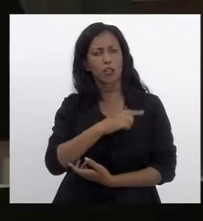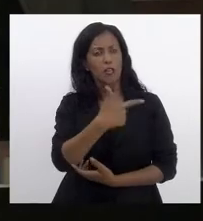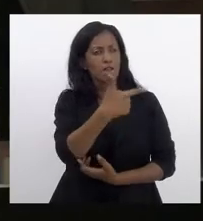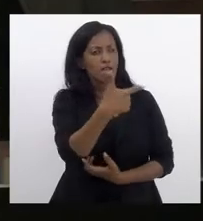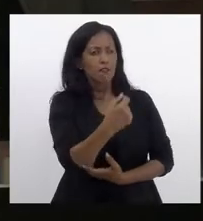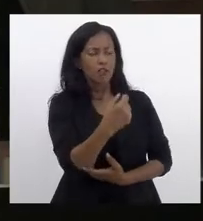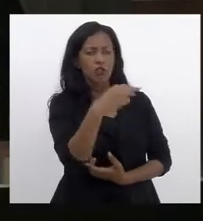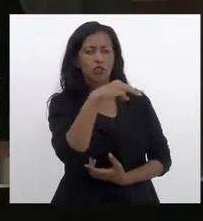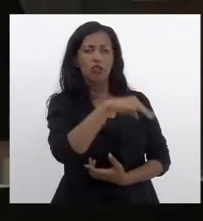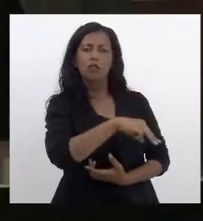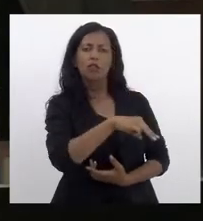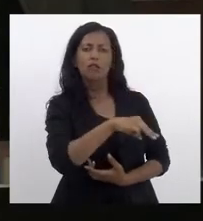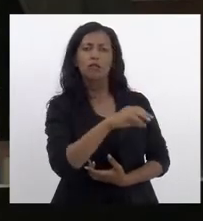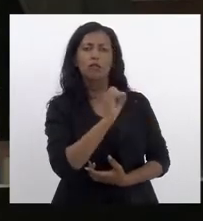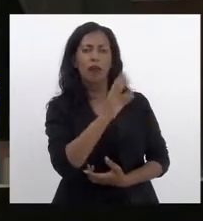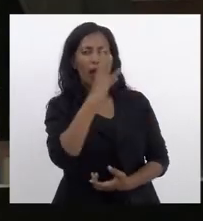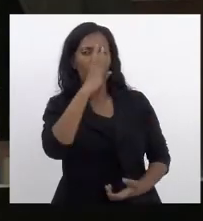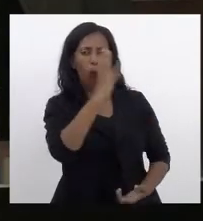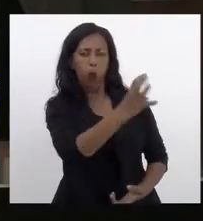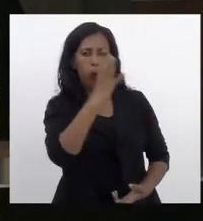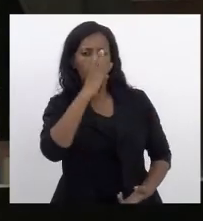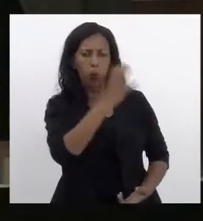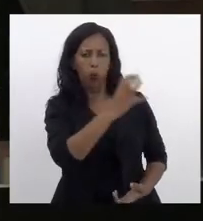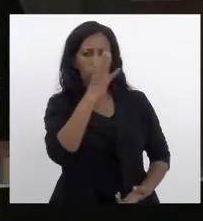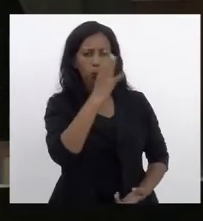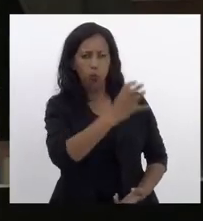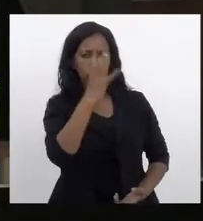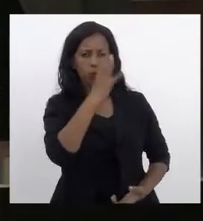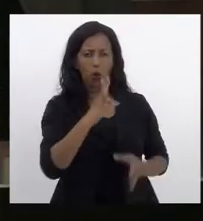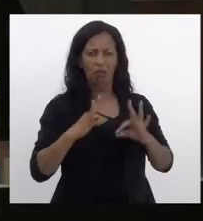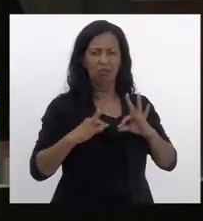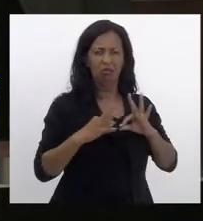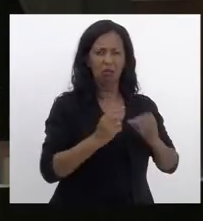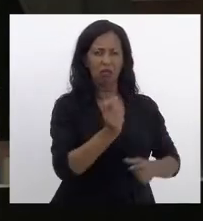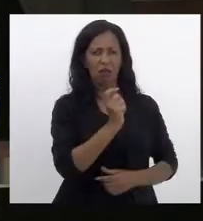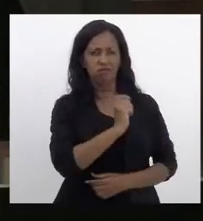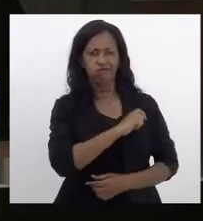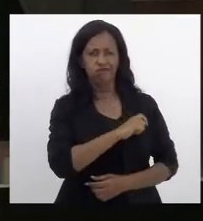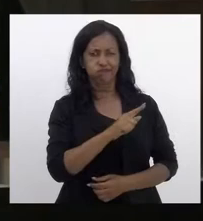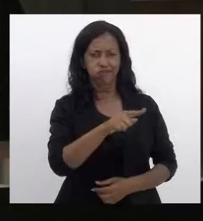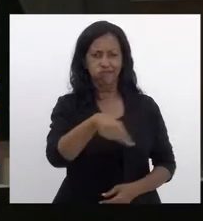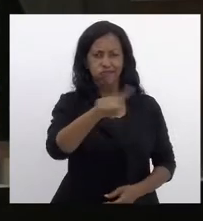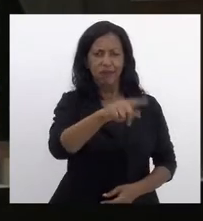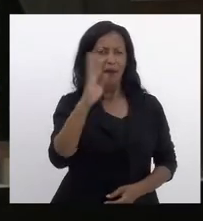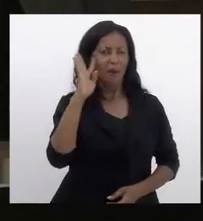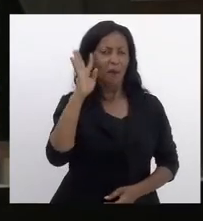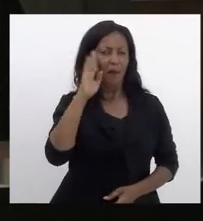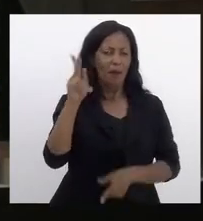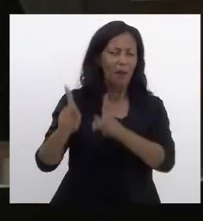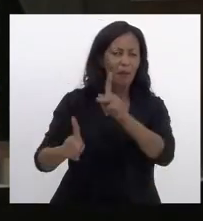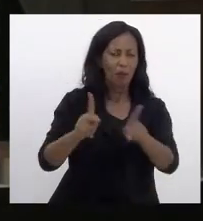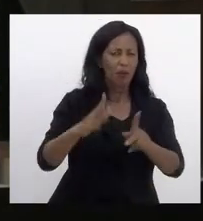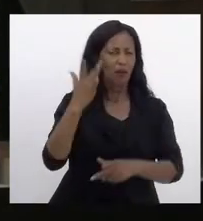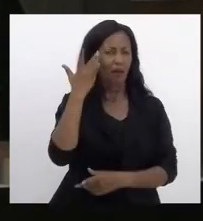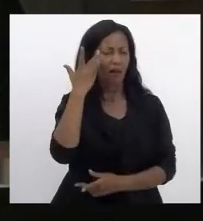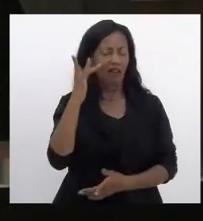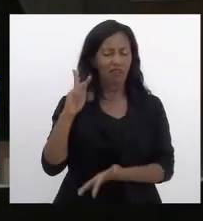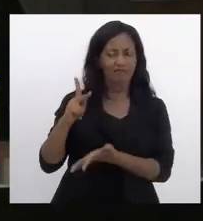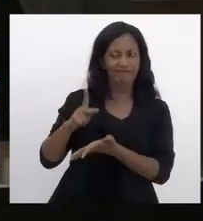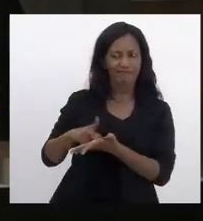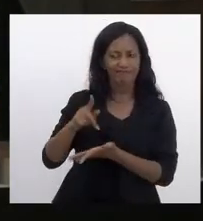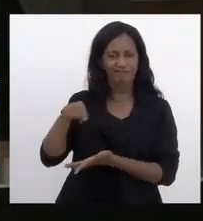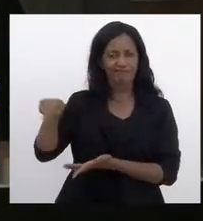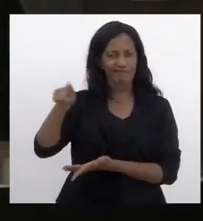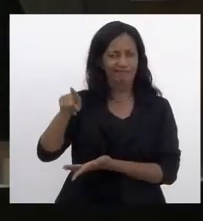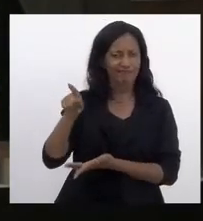20 para acusá-los de todas as maldades que posso imaginar para que a população ache que realmente